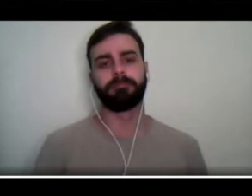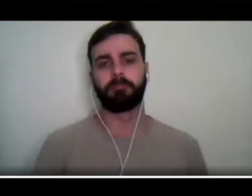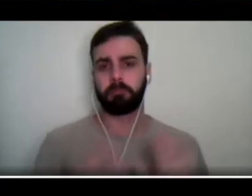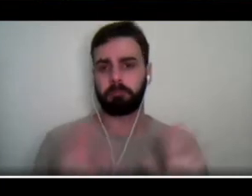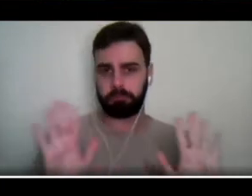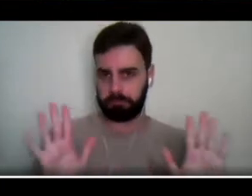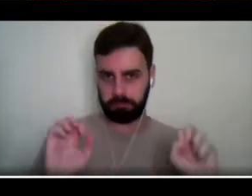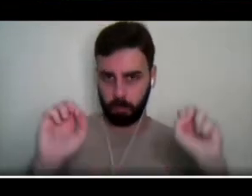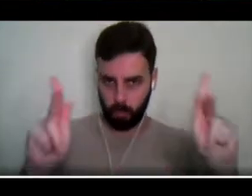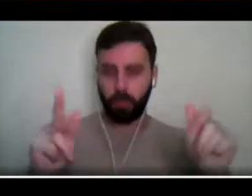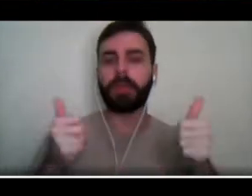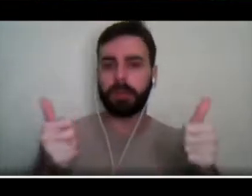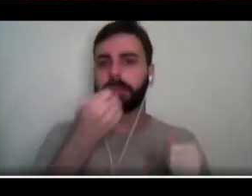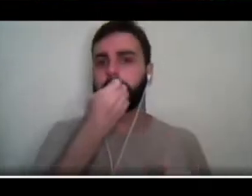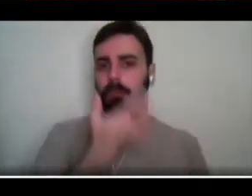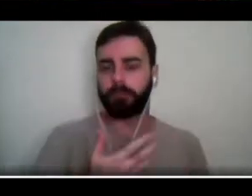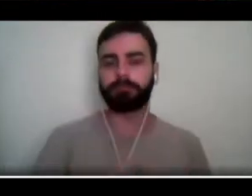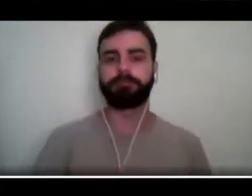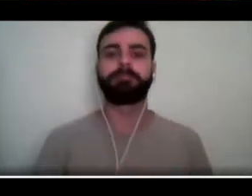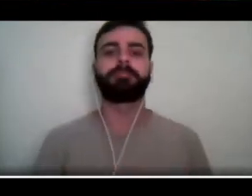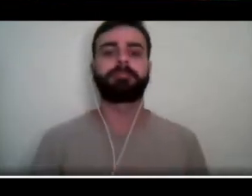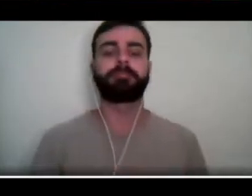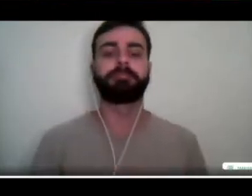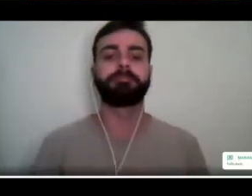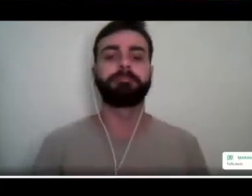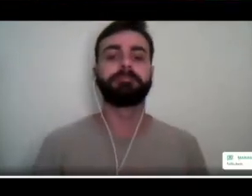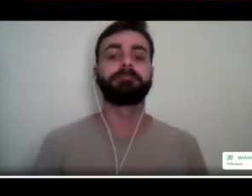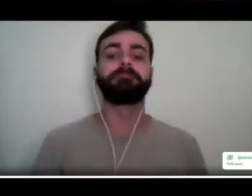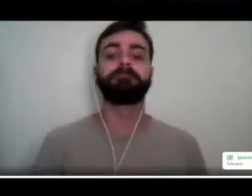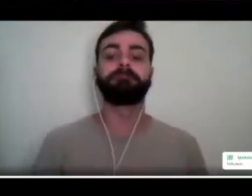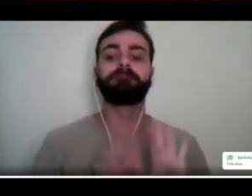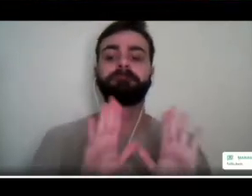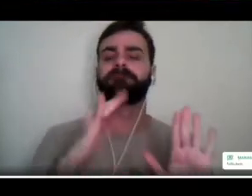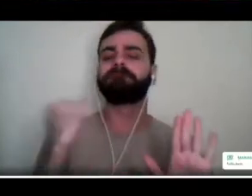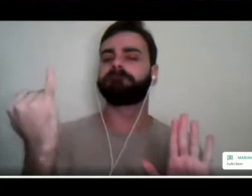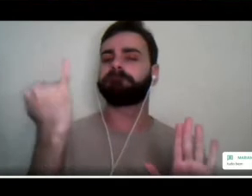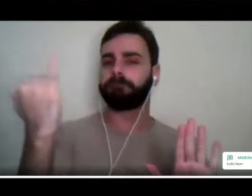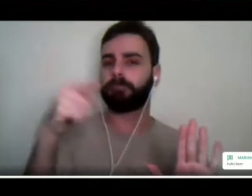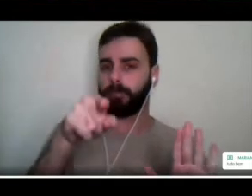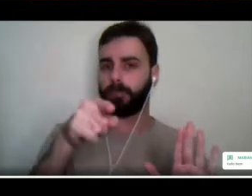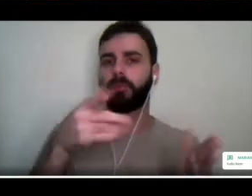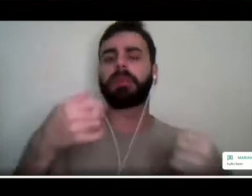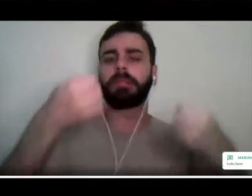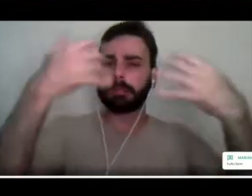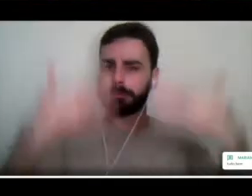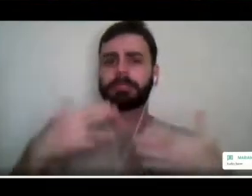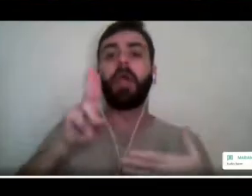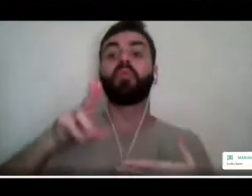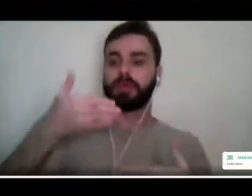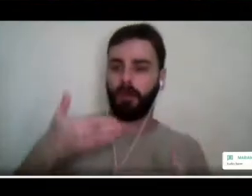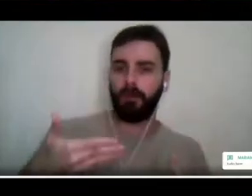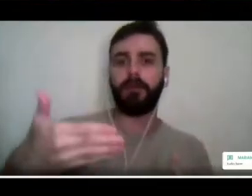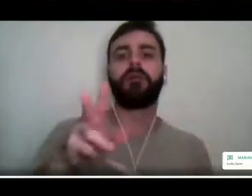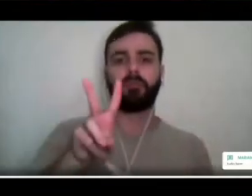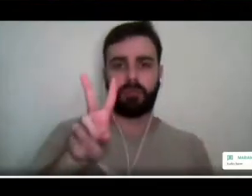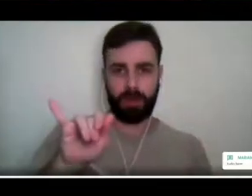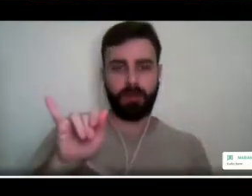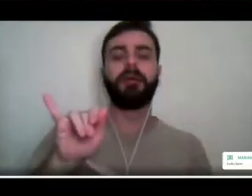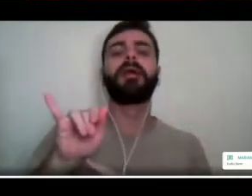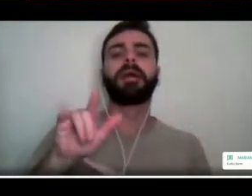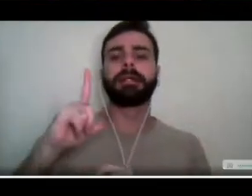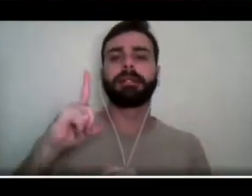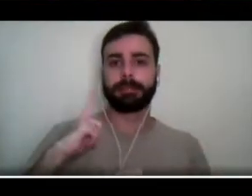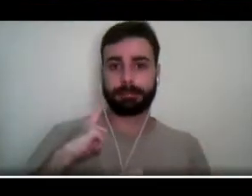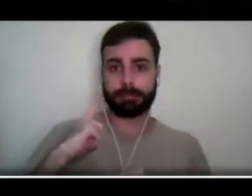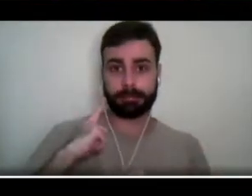Não, né? Beleza. E aí, uma coisa importante que a gente vai usar muito sobre o